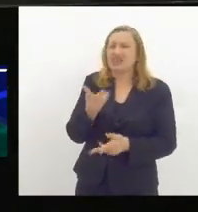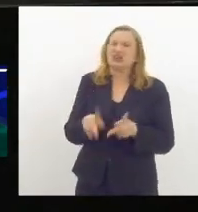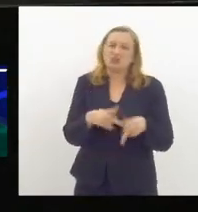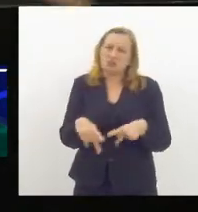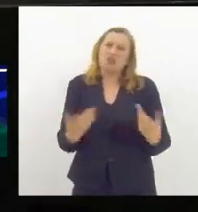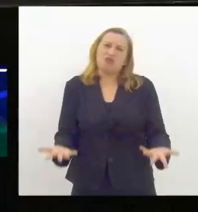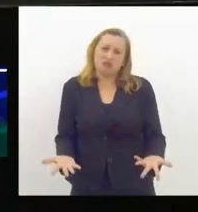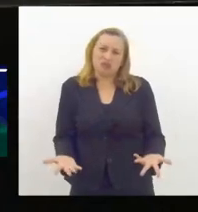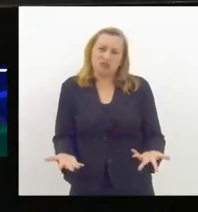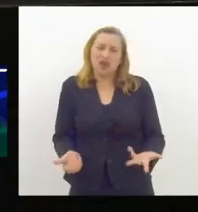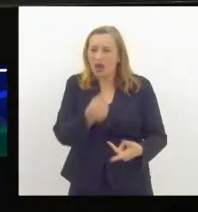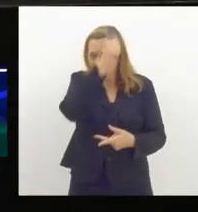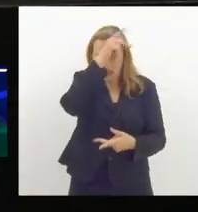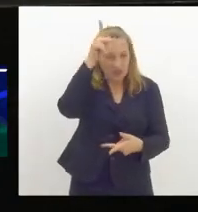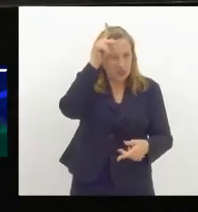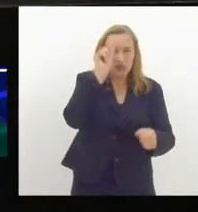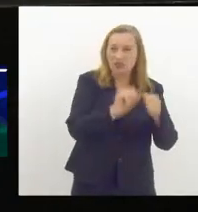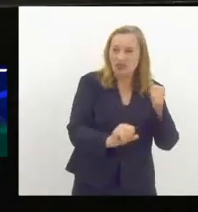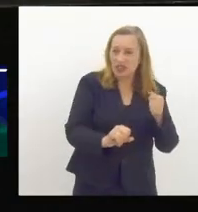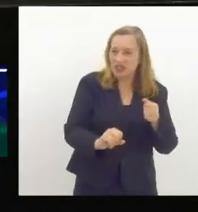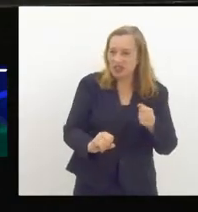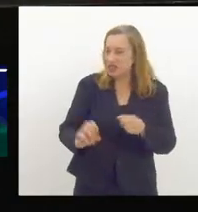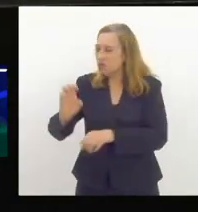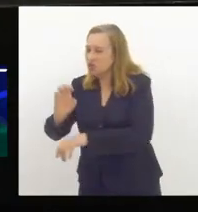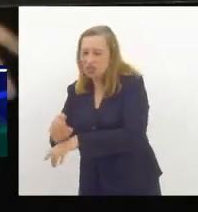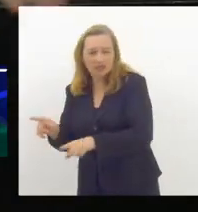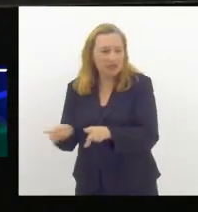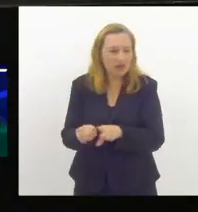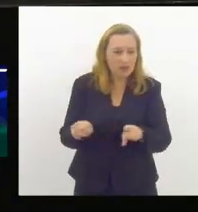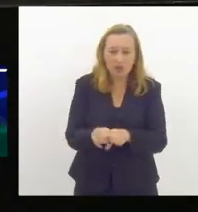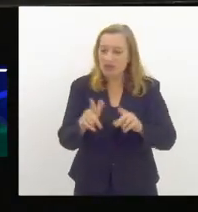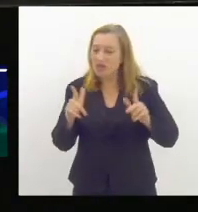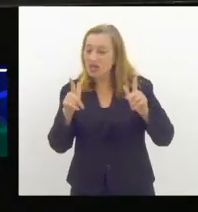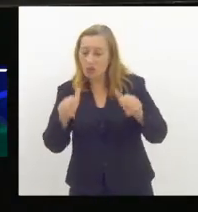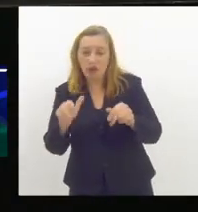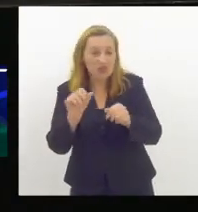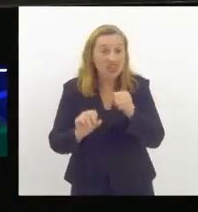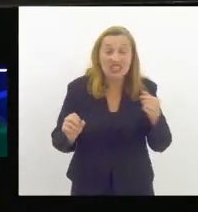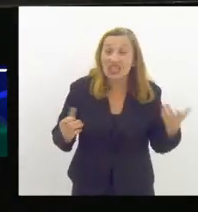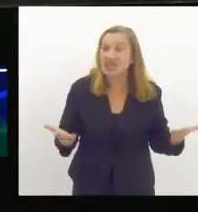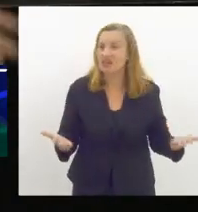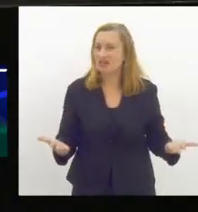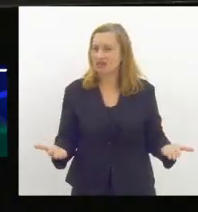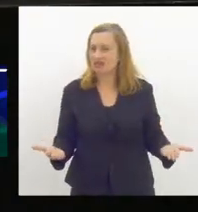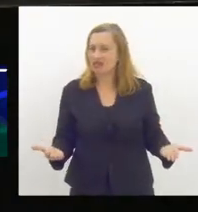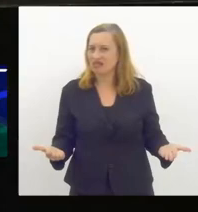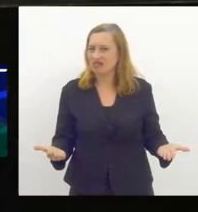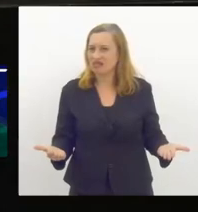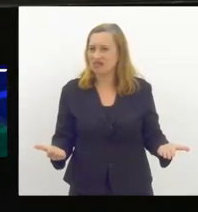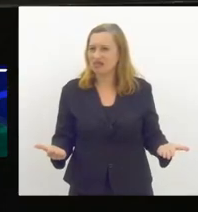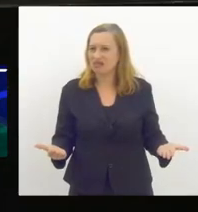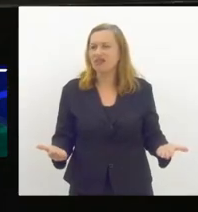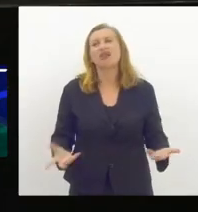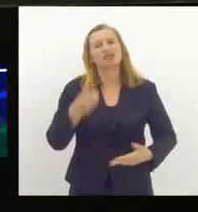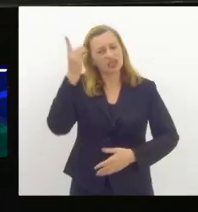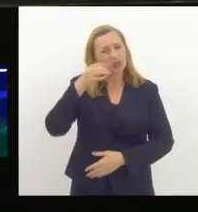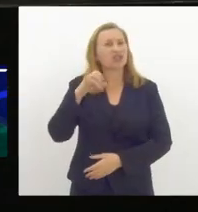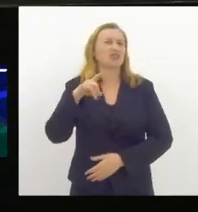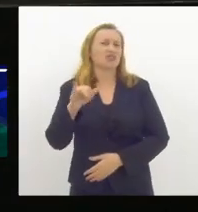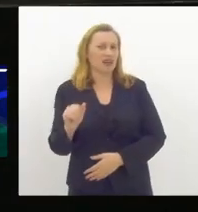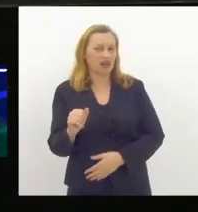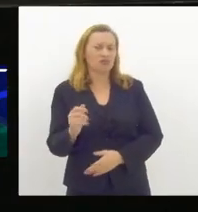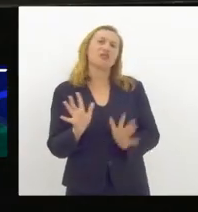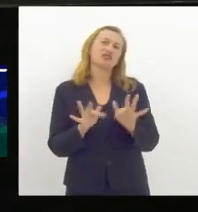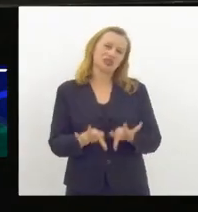população a prefeitura executando o estado também para executar a mesma coisa Oi e aí Deputado a ser